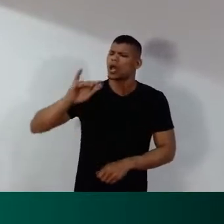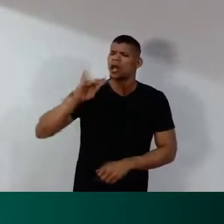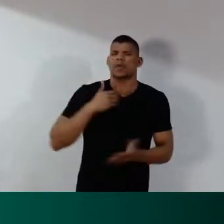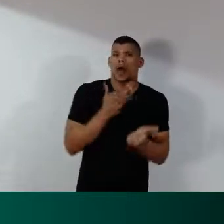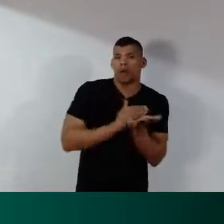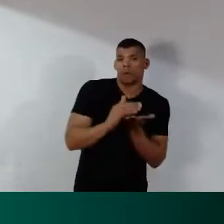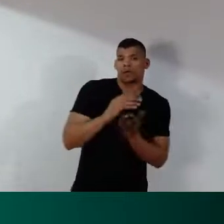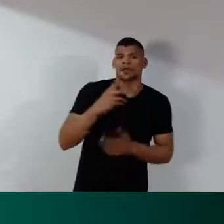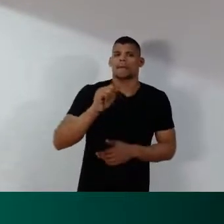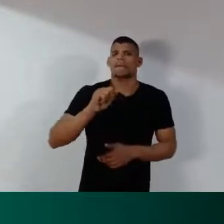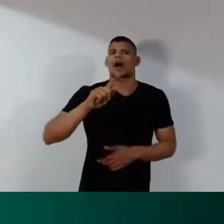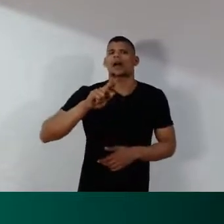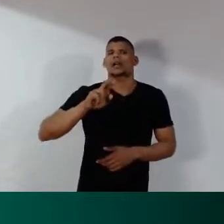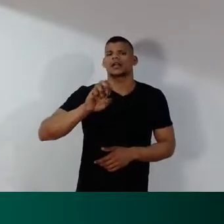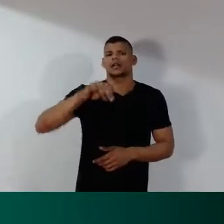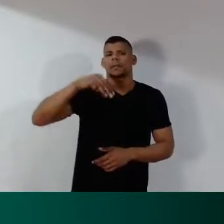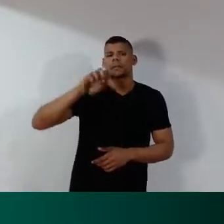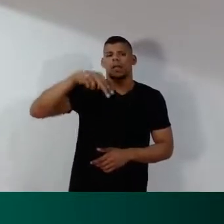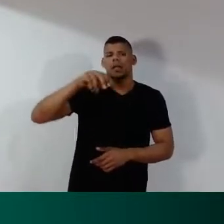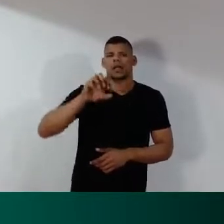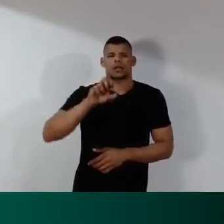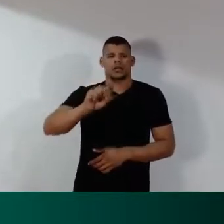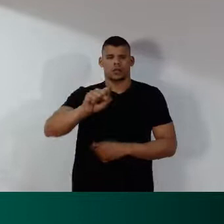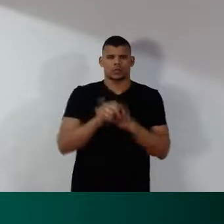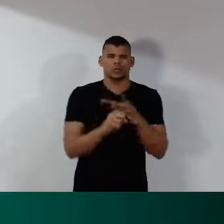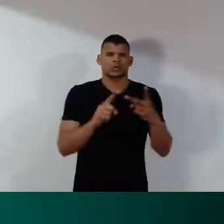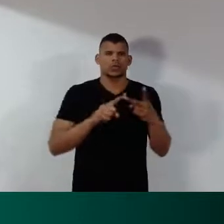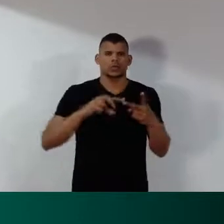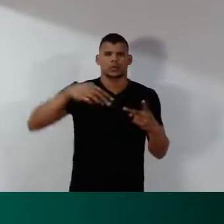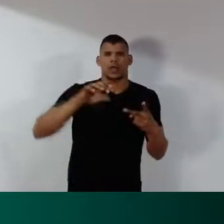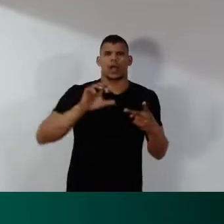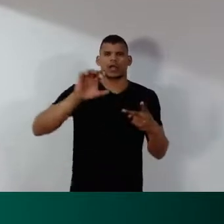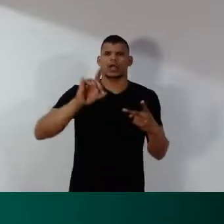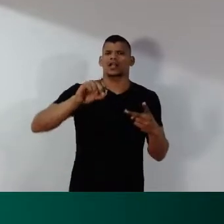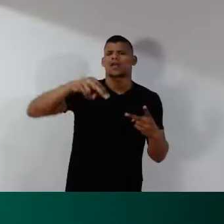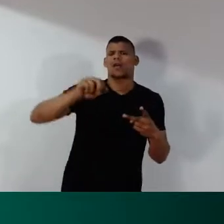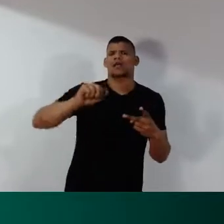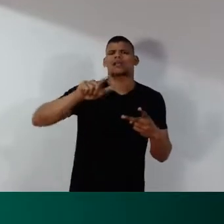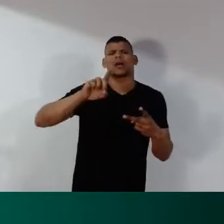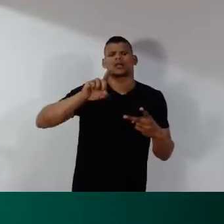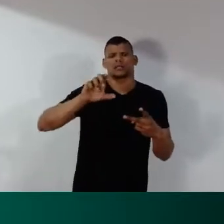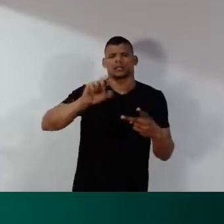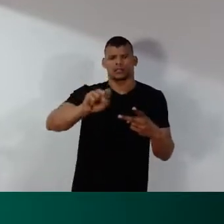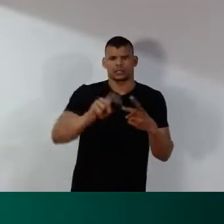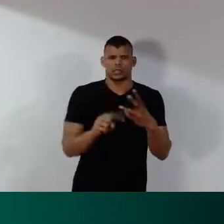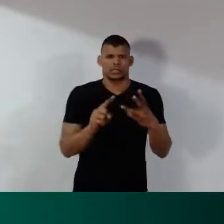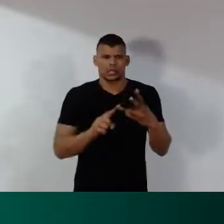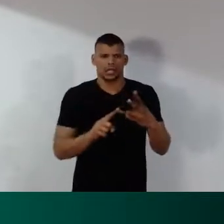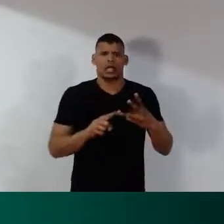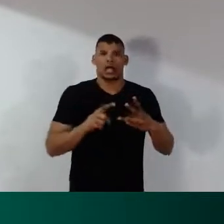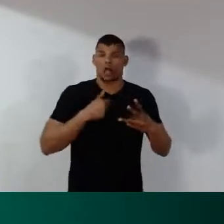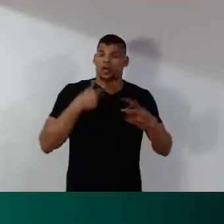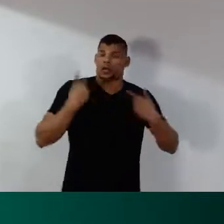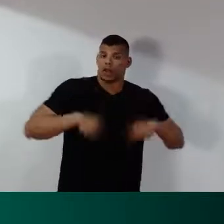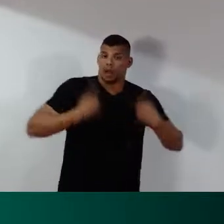trabalhar numa rede de farmácia pague menos né Depois trabalhei no McDonald's comecei a criar conteúdo para internet pude